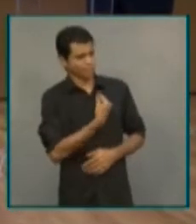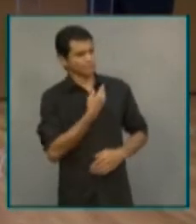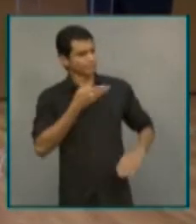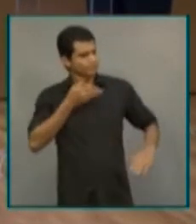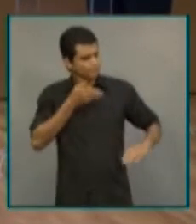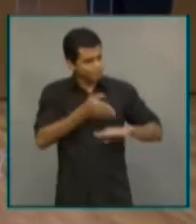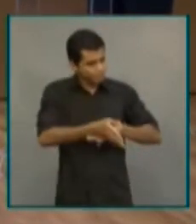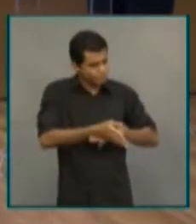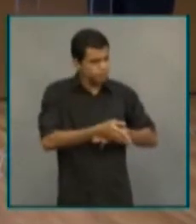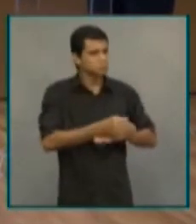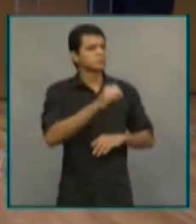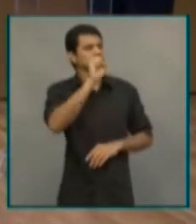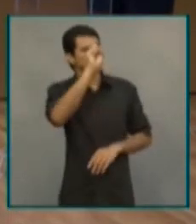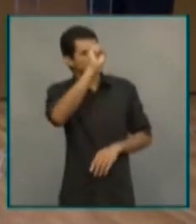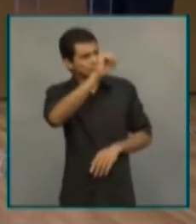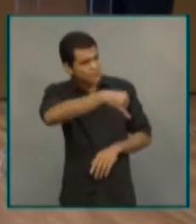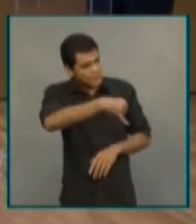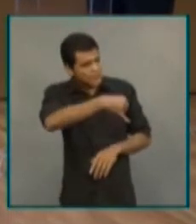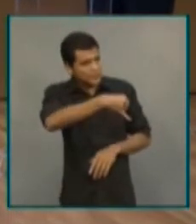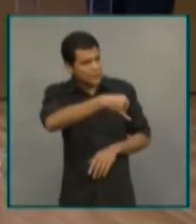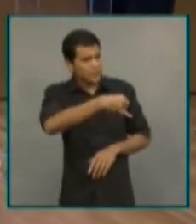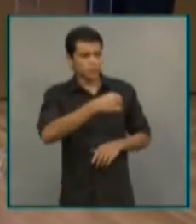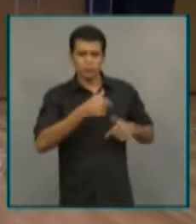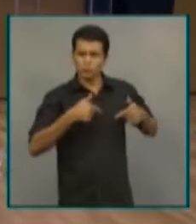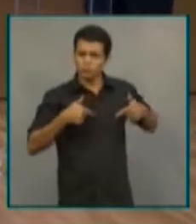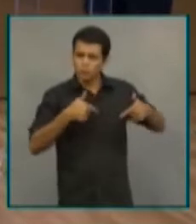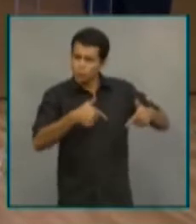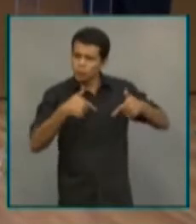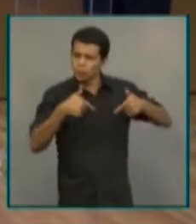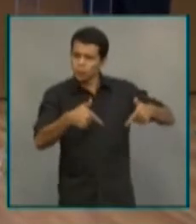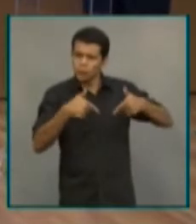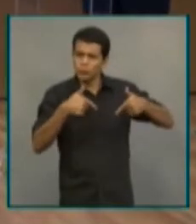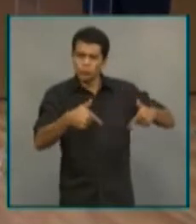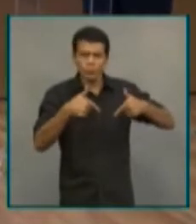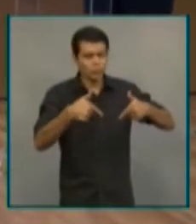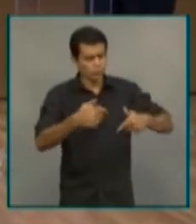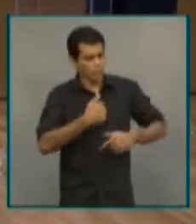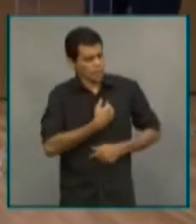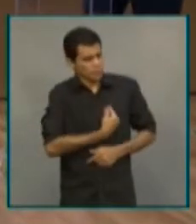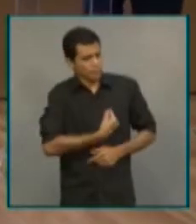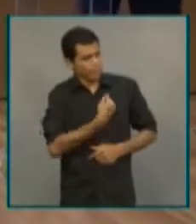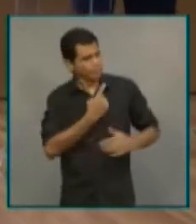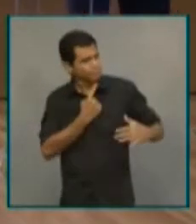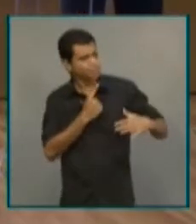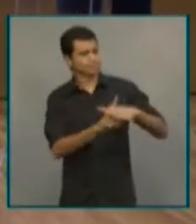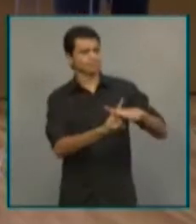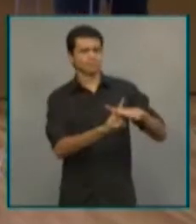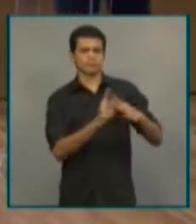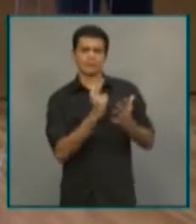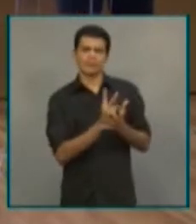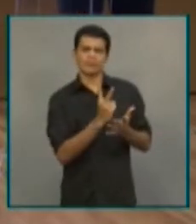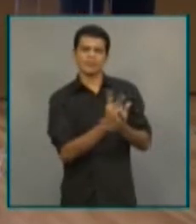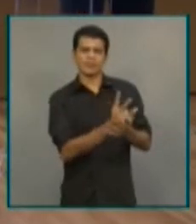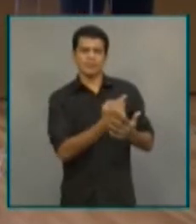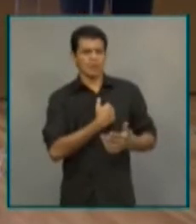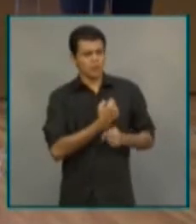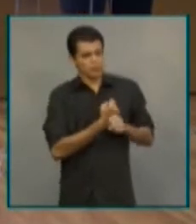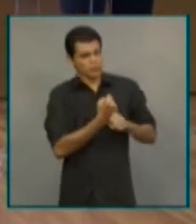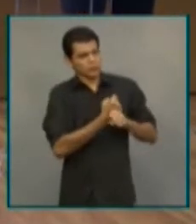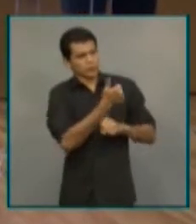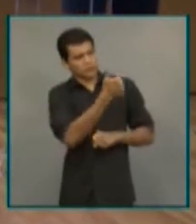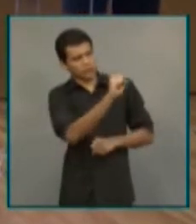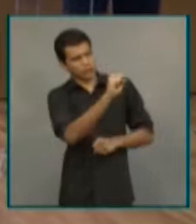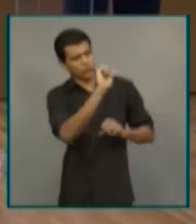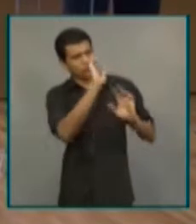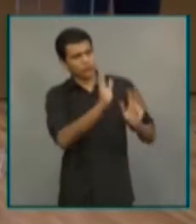estarei, candidato, em todas as lutas da advocacia, porque sobrevivo da advocacia. Tenho 18 anos de exercício da